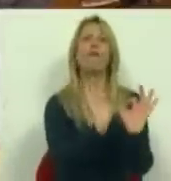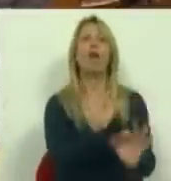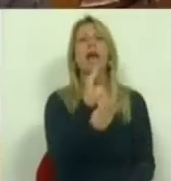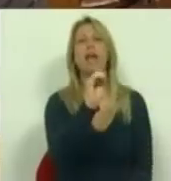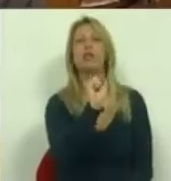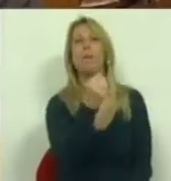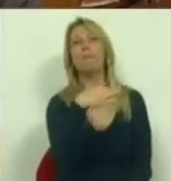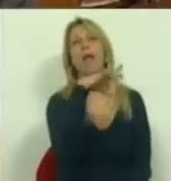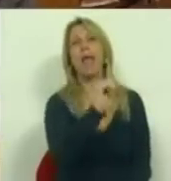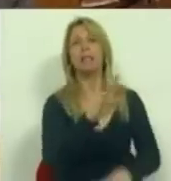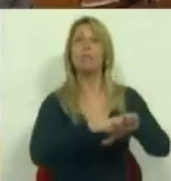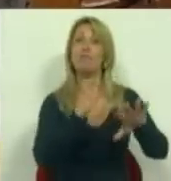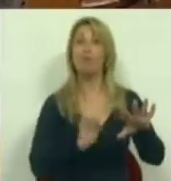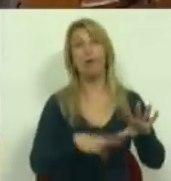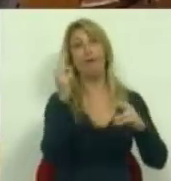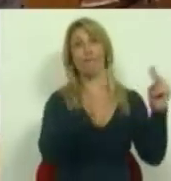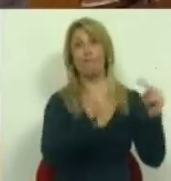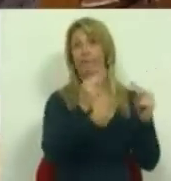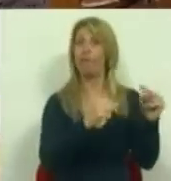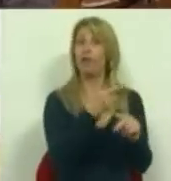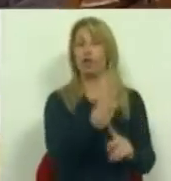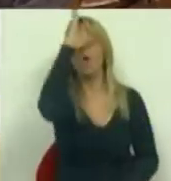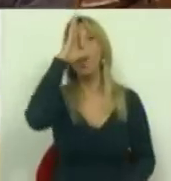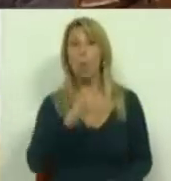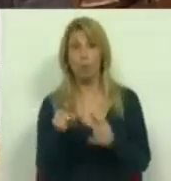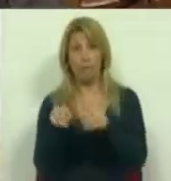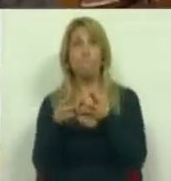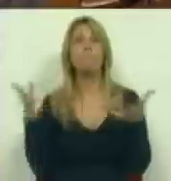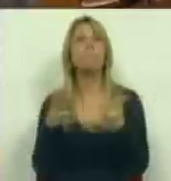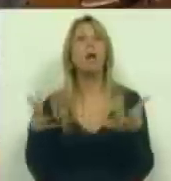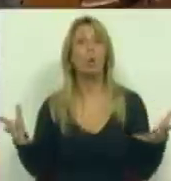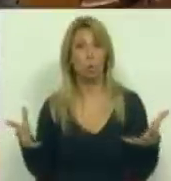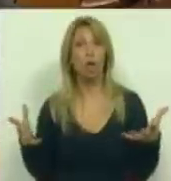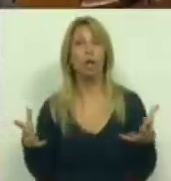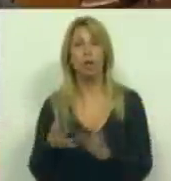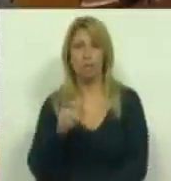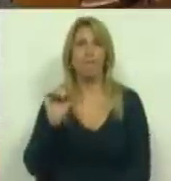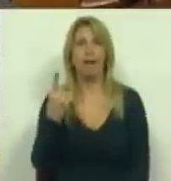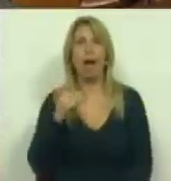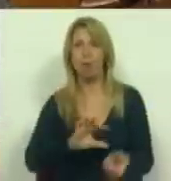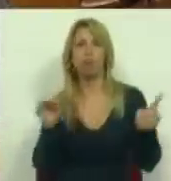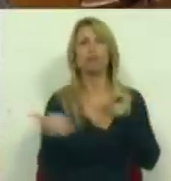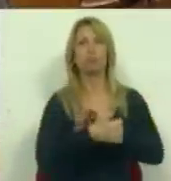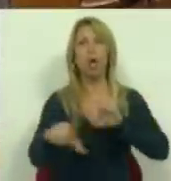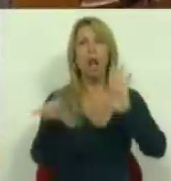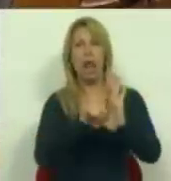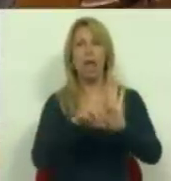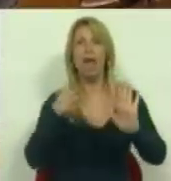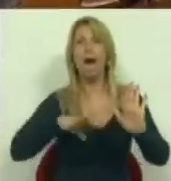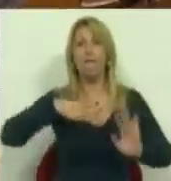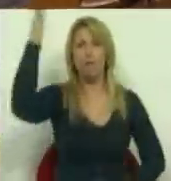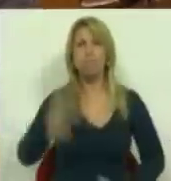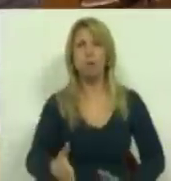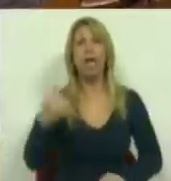SJPS no seu tratamento fiscal. O Governo e esta maioria tão célere a mudar a lei para impor austeridade a quem